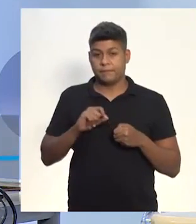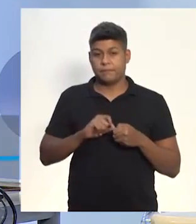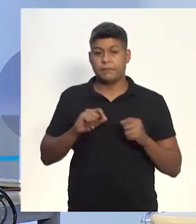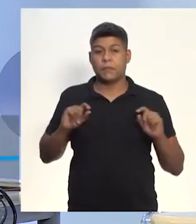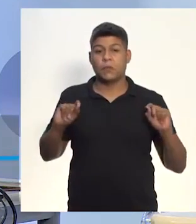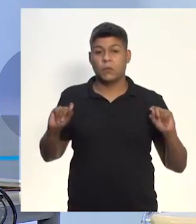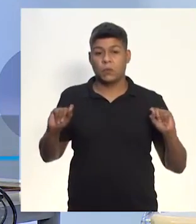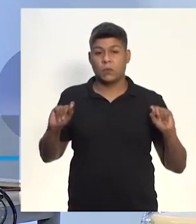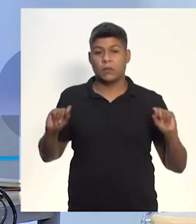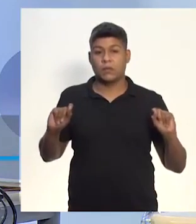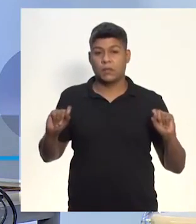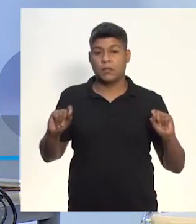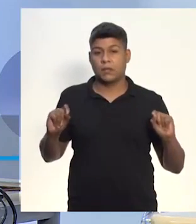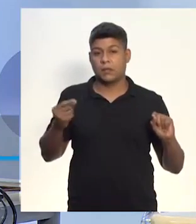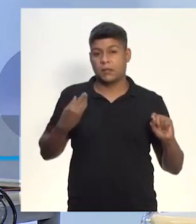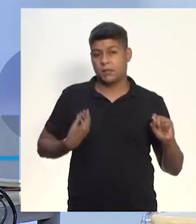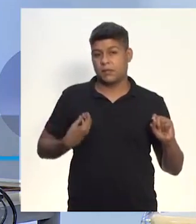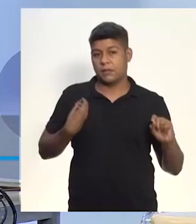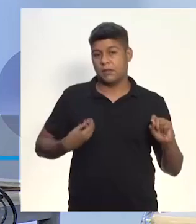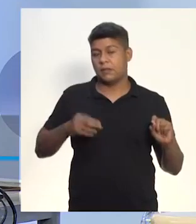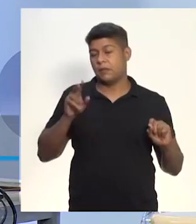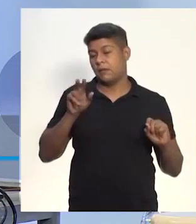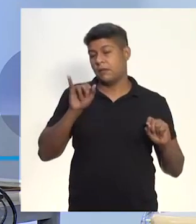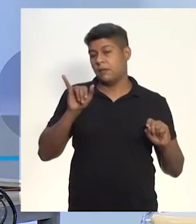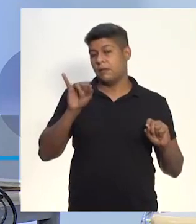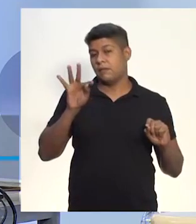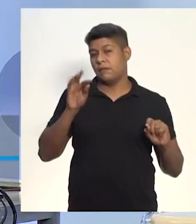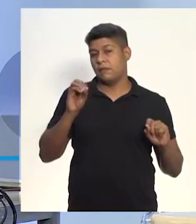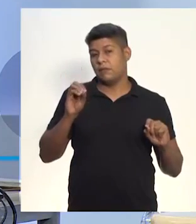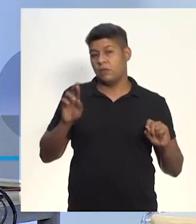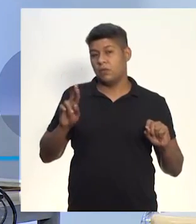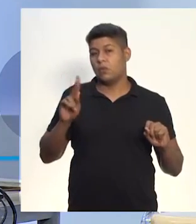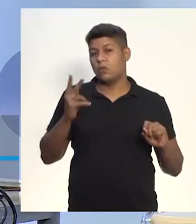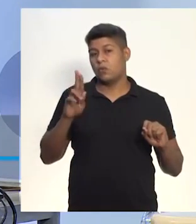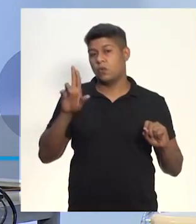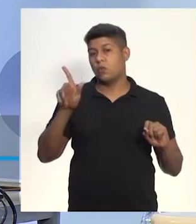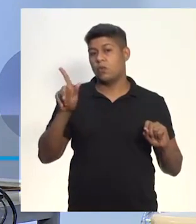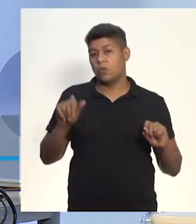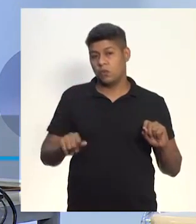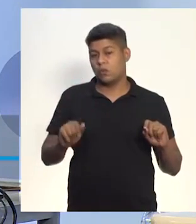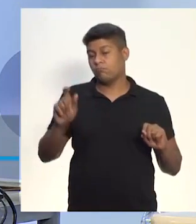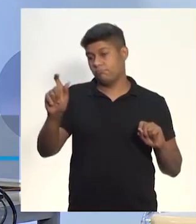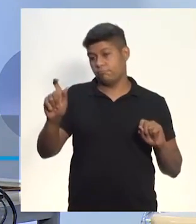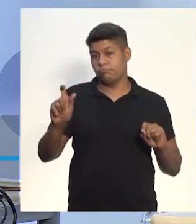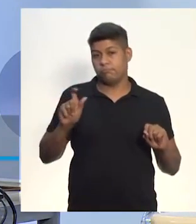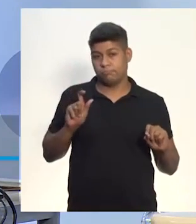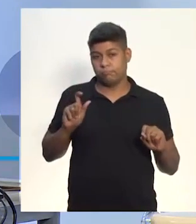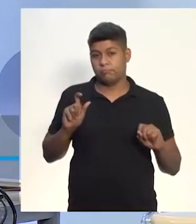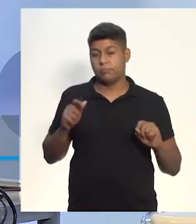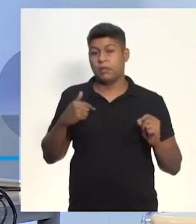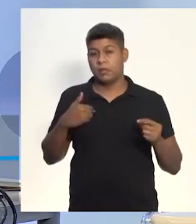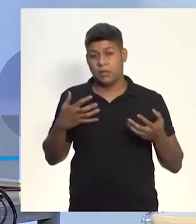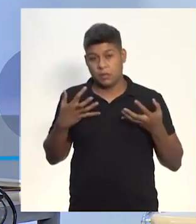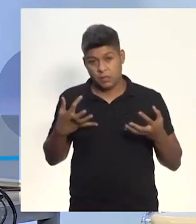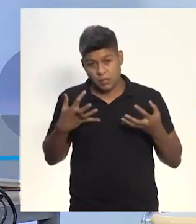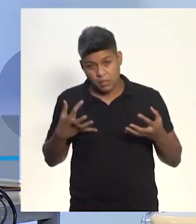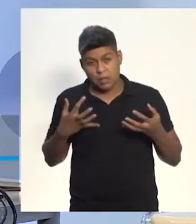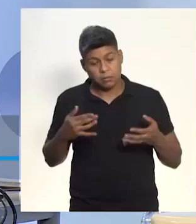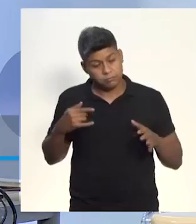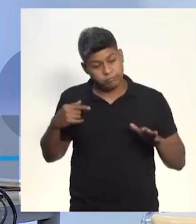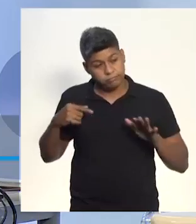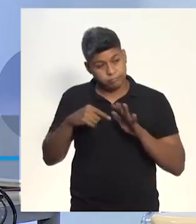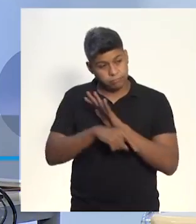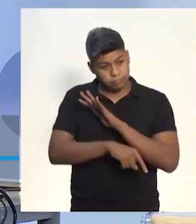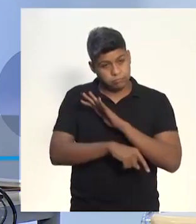né, a obra do Victor Hugo, em alguma pequena, singela medida, trazendo as suas palavras, é que eu gostaria de provocá-los